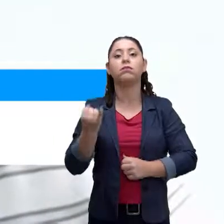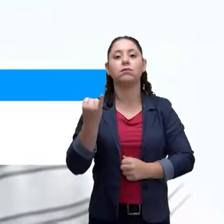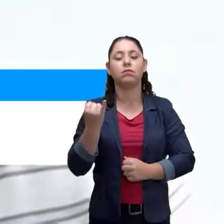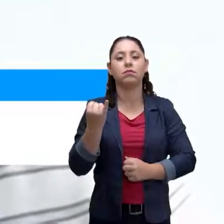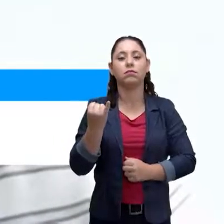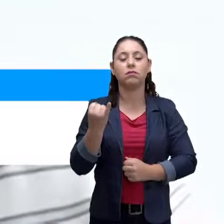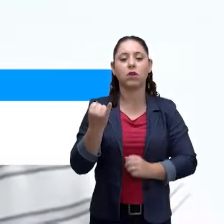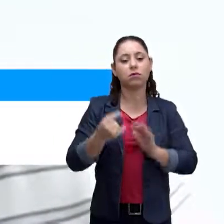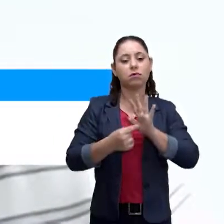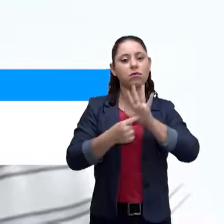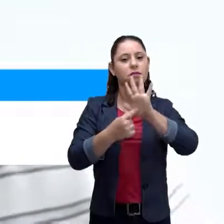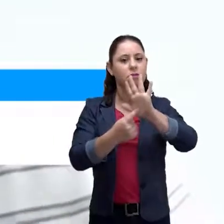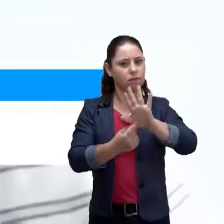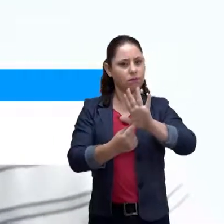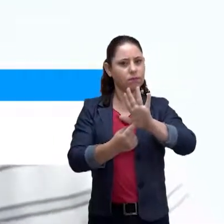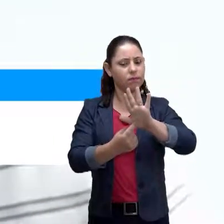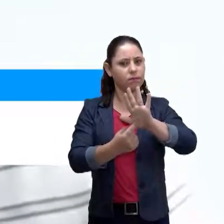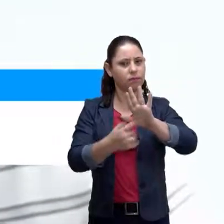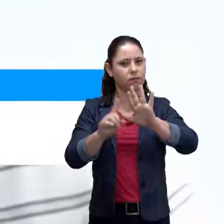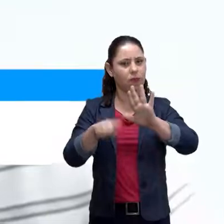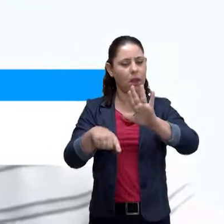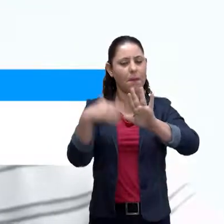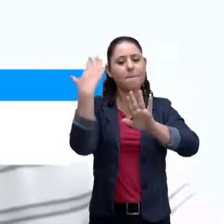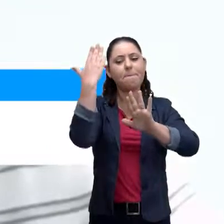tiveram a oportunidade de apresentar